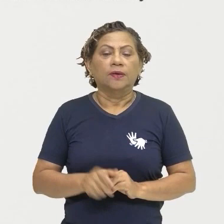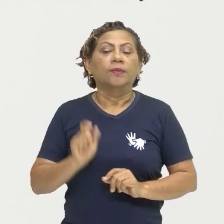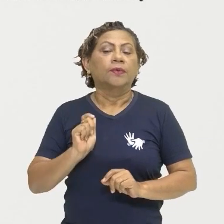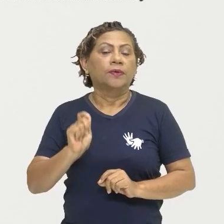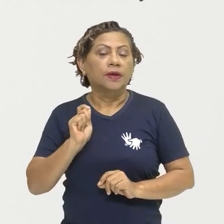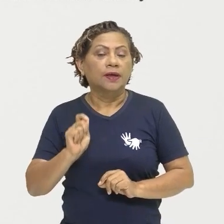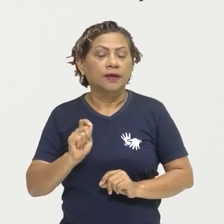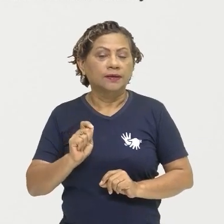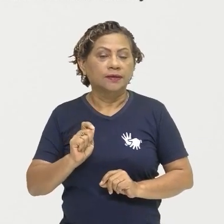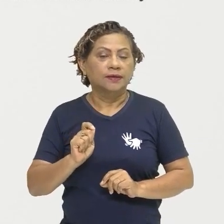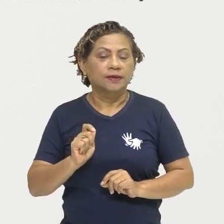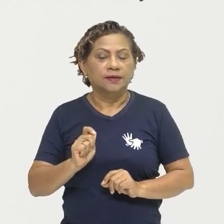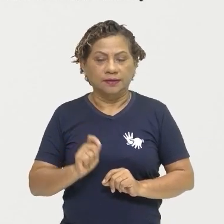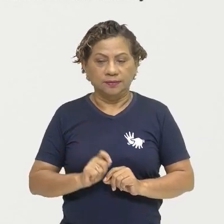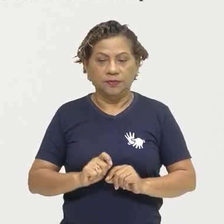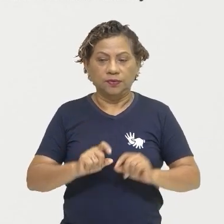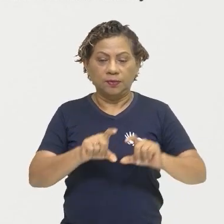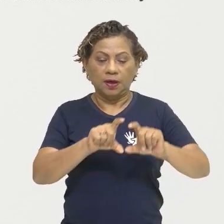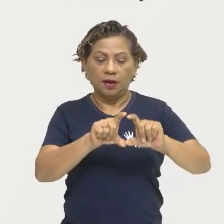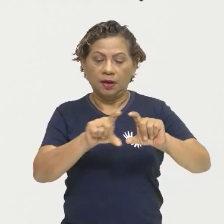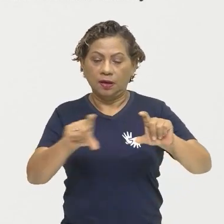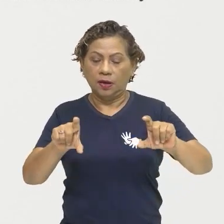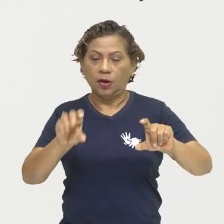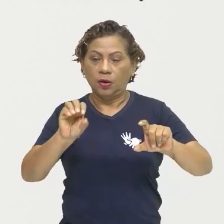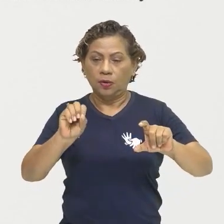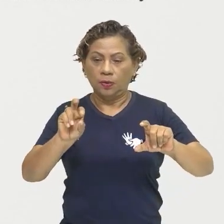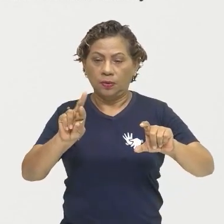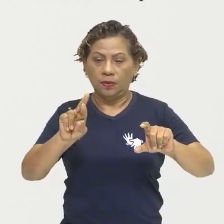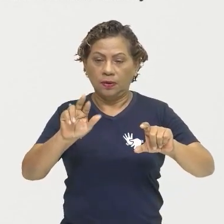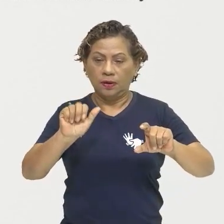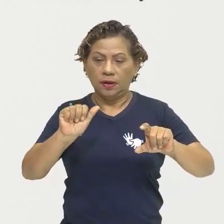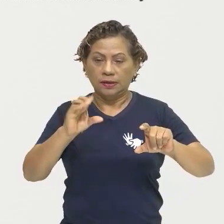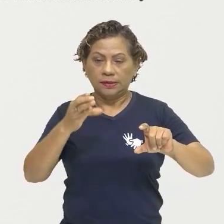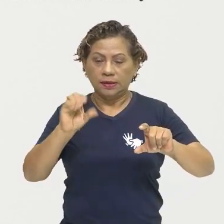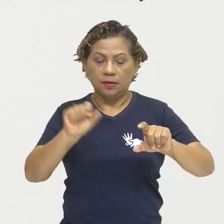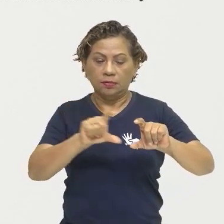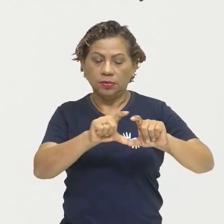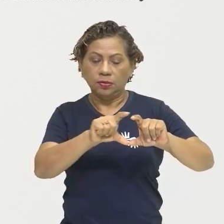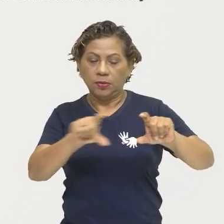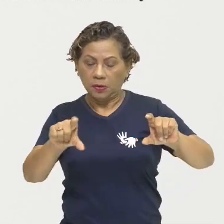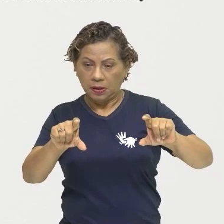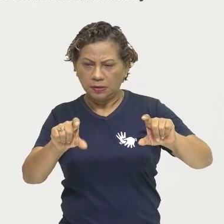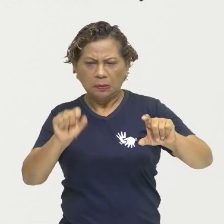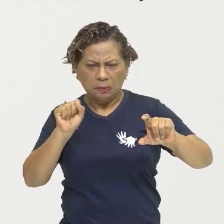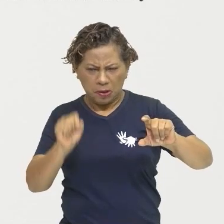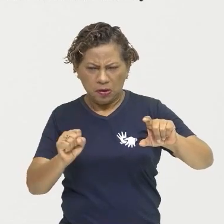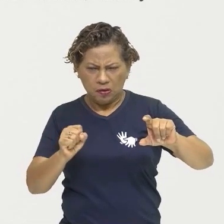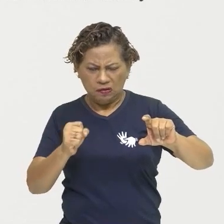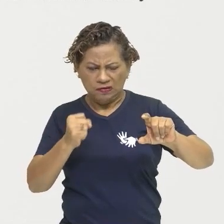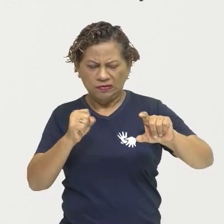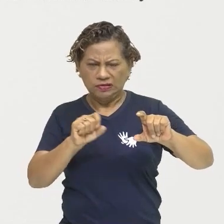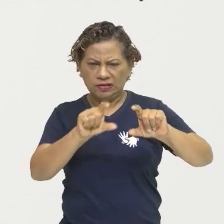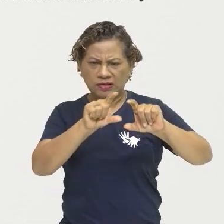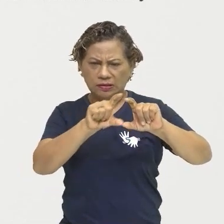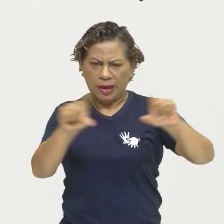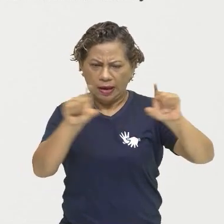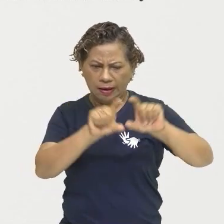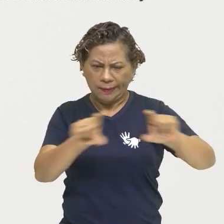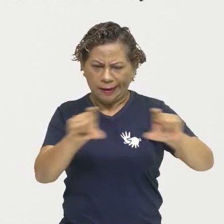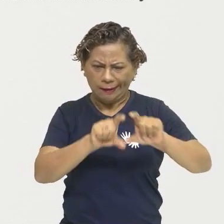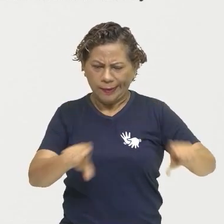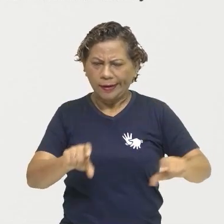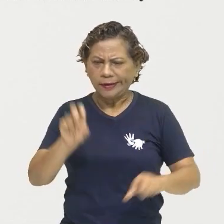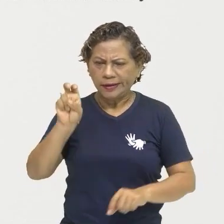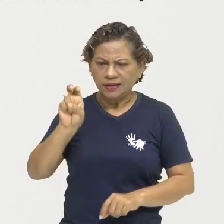ou por mais de uma oração. Professora, o período pode ter 3, 4, 5